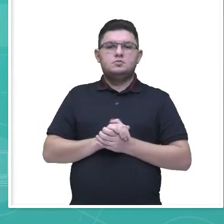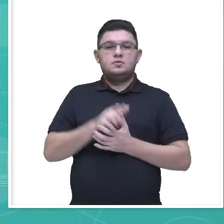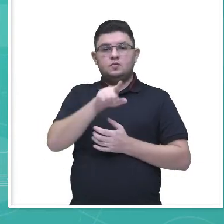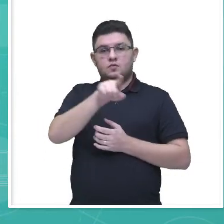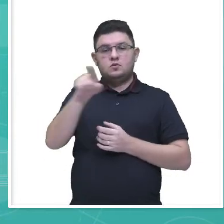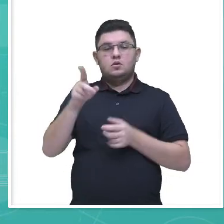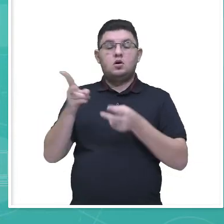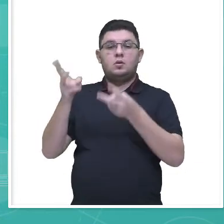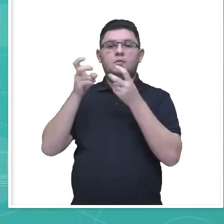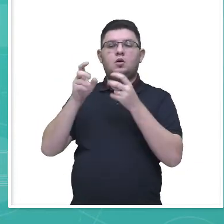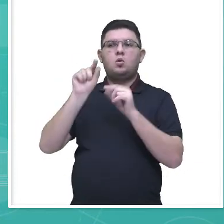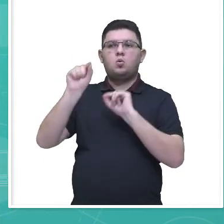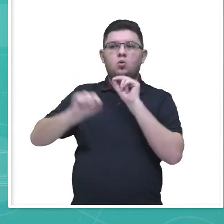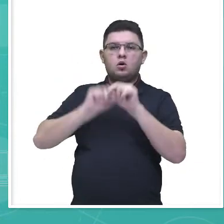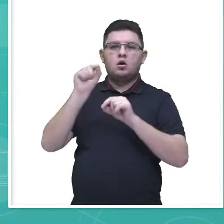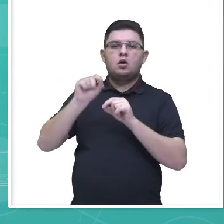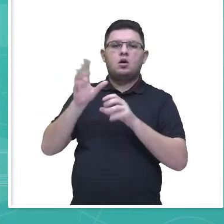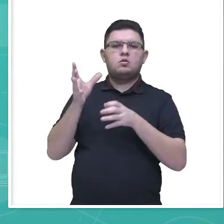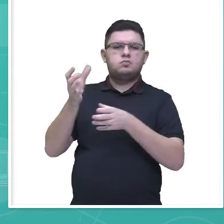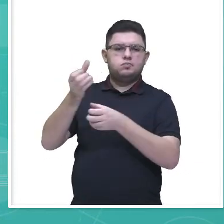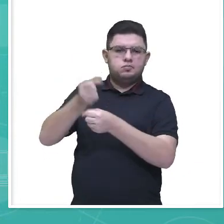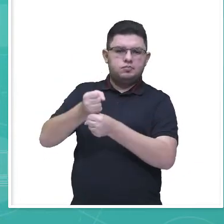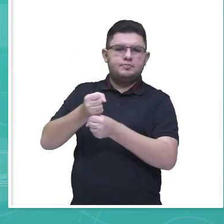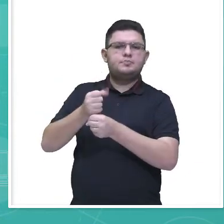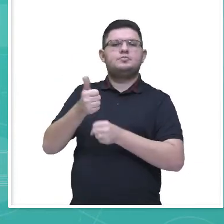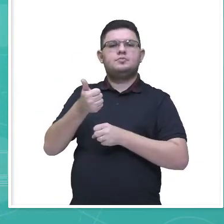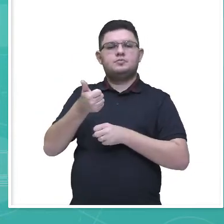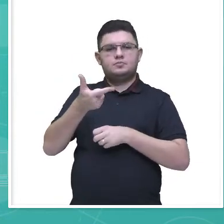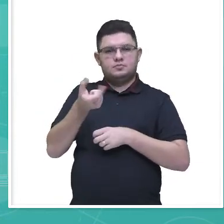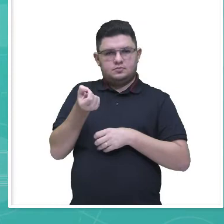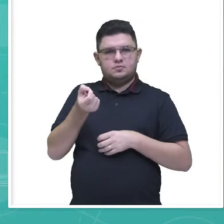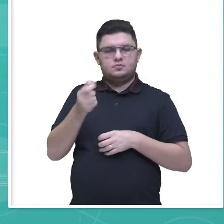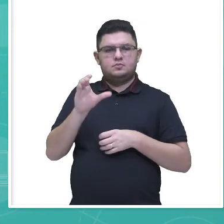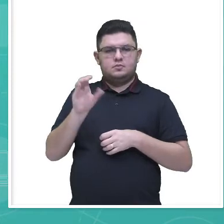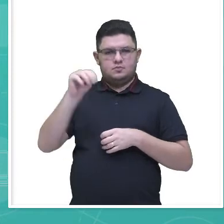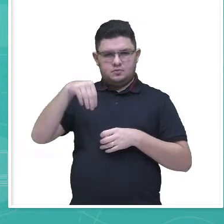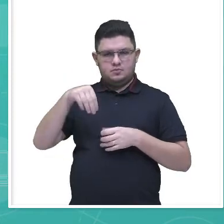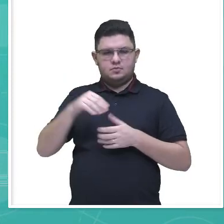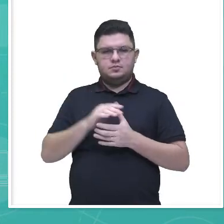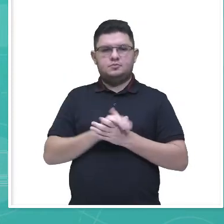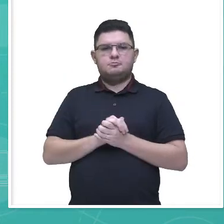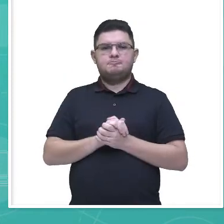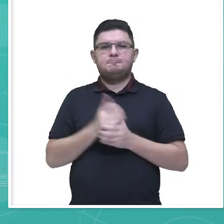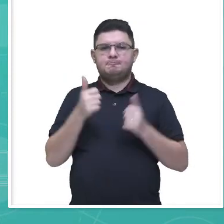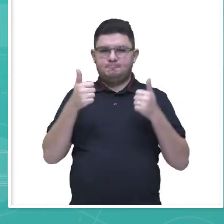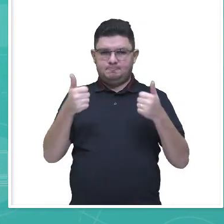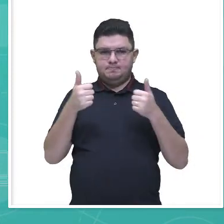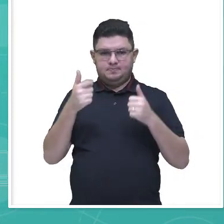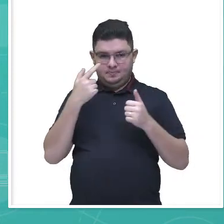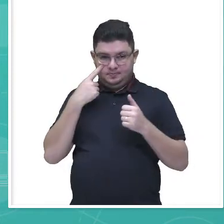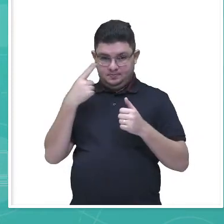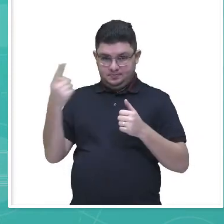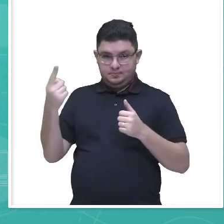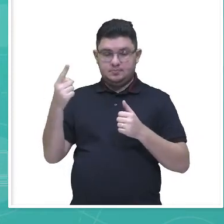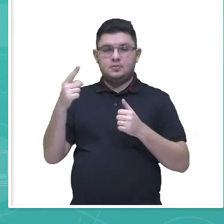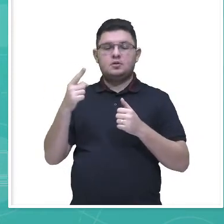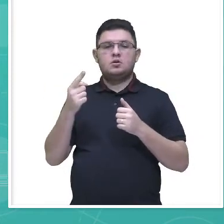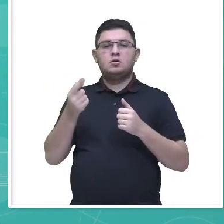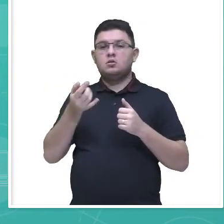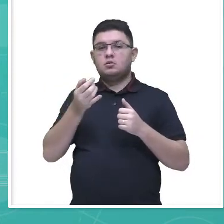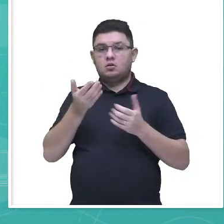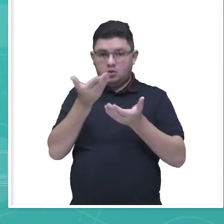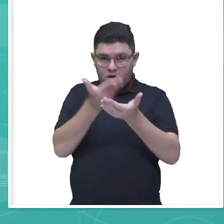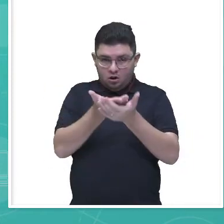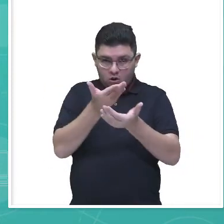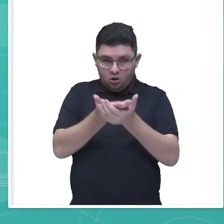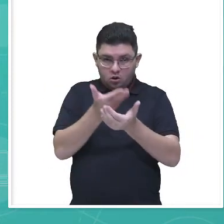observar que ela vai precisar aqui, ó, de 120 centímetros, ok? Muito bem. Então, essa aí foi a nossa aula, né? A